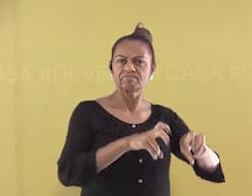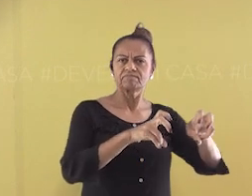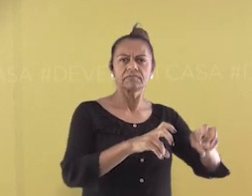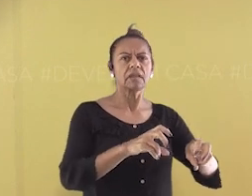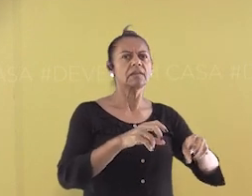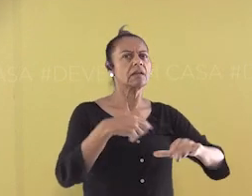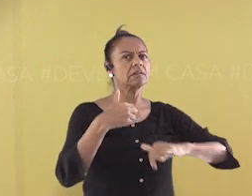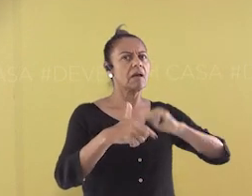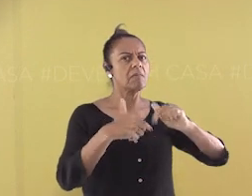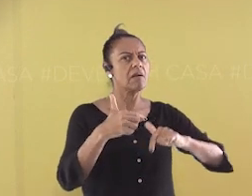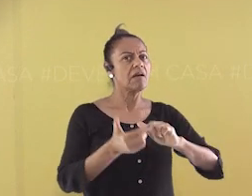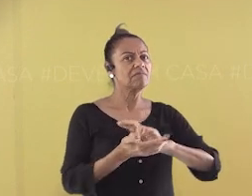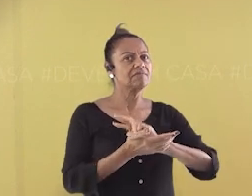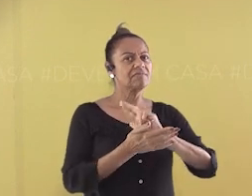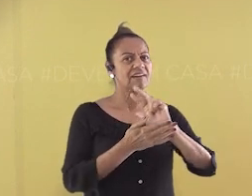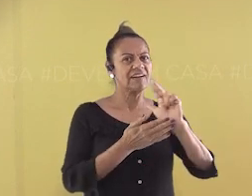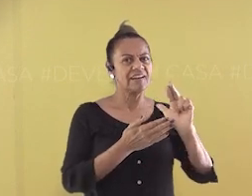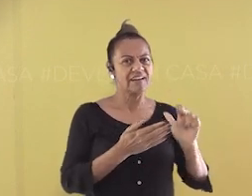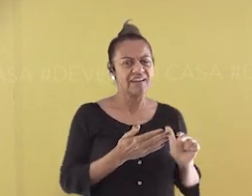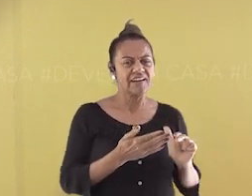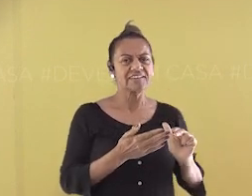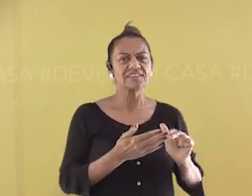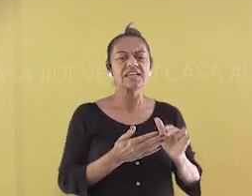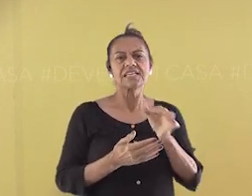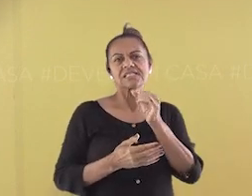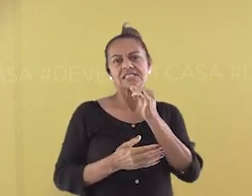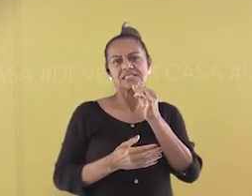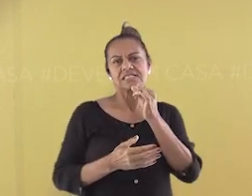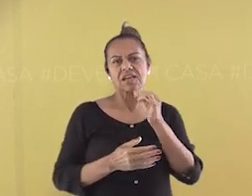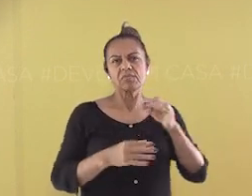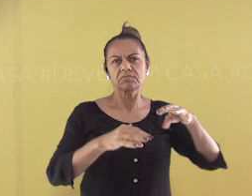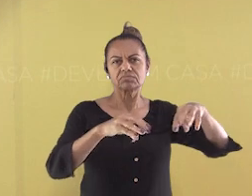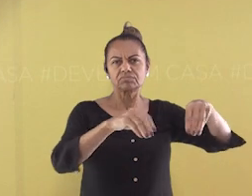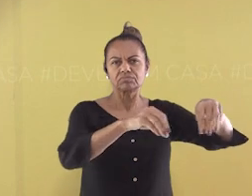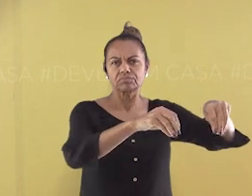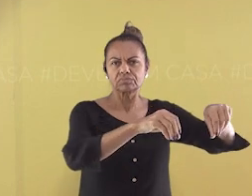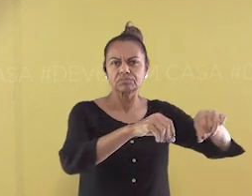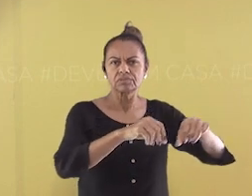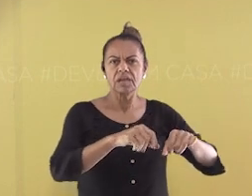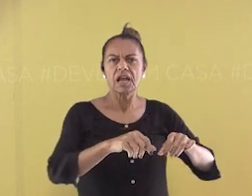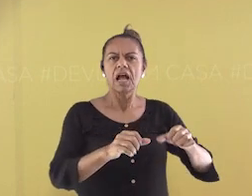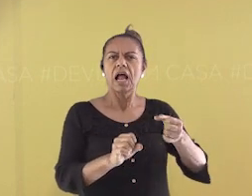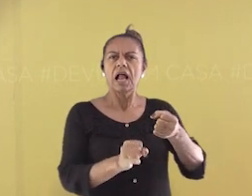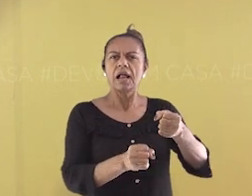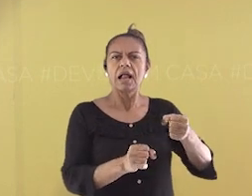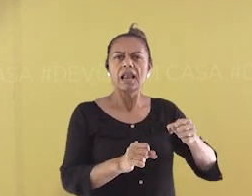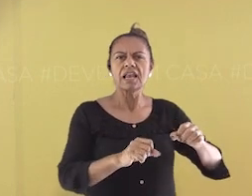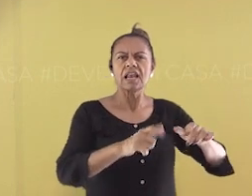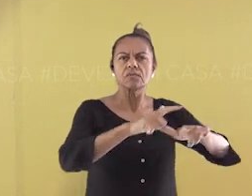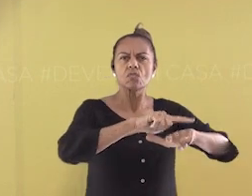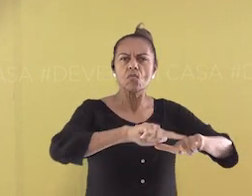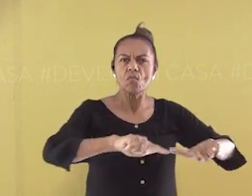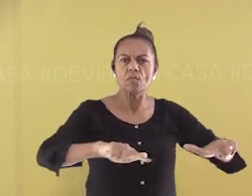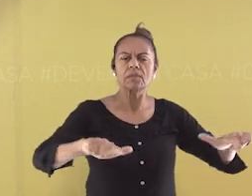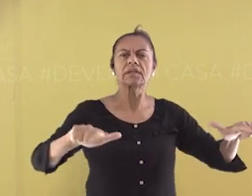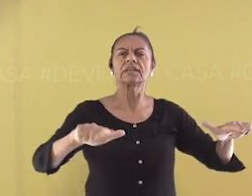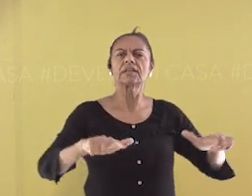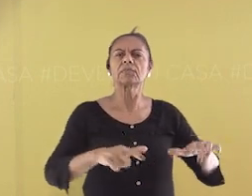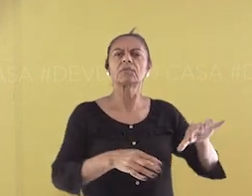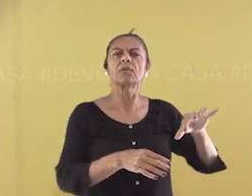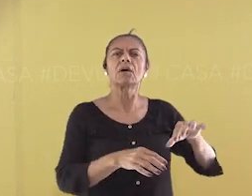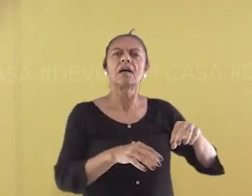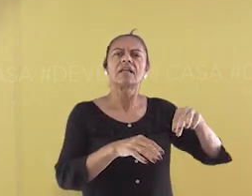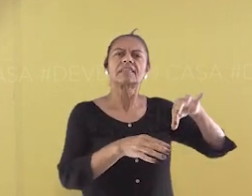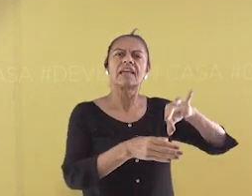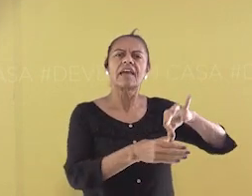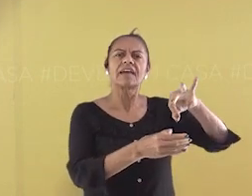tarefas. Entre elas estão limpar o terreno, cavar, semear, regar, podar e colher.